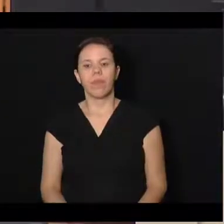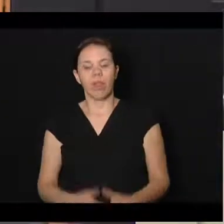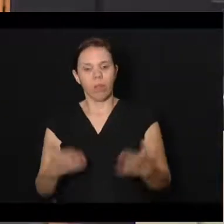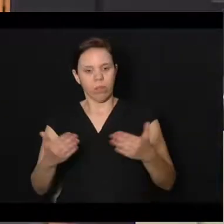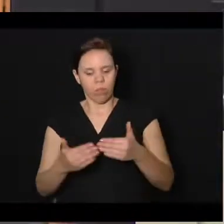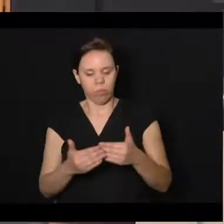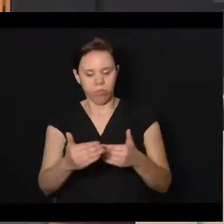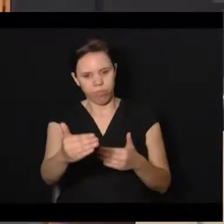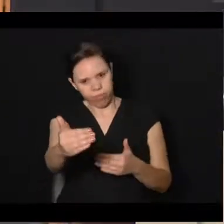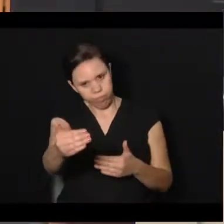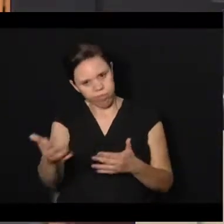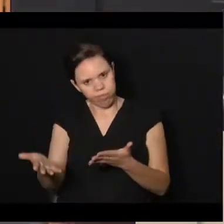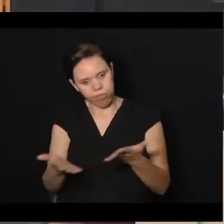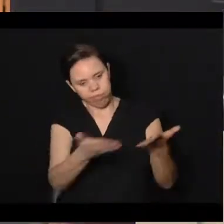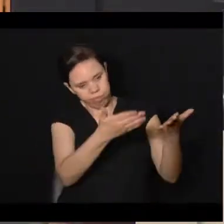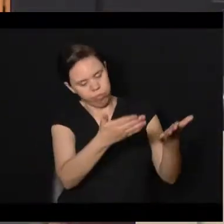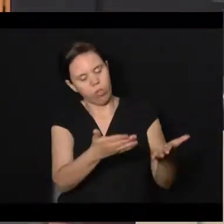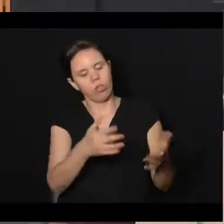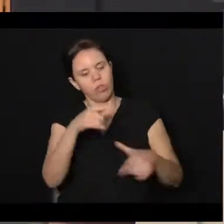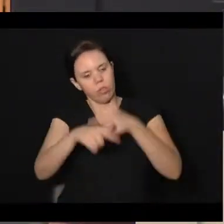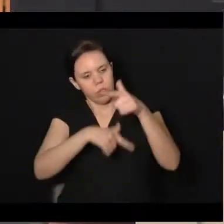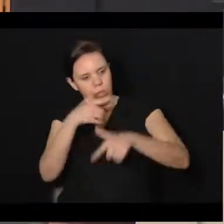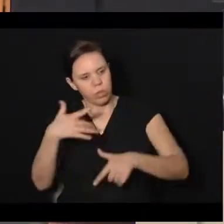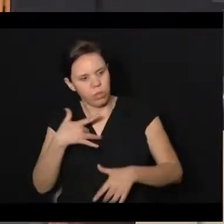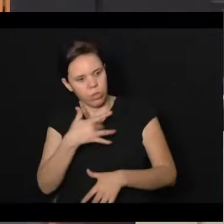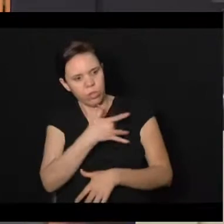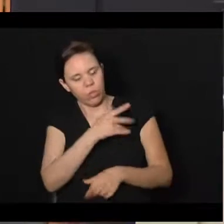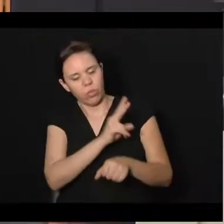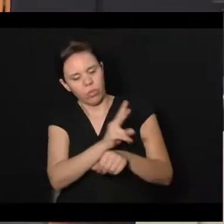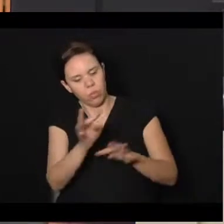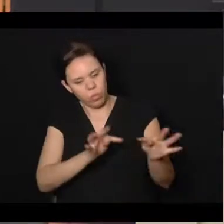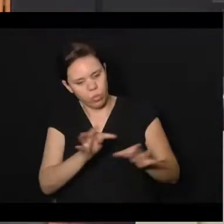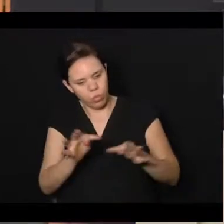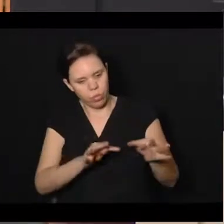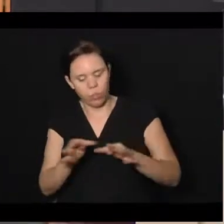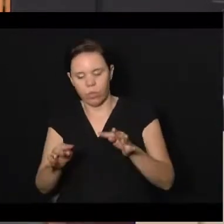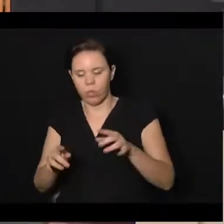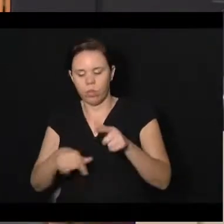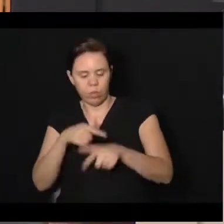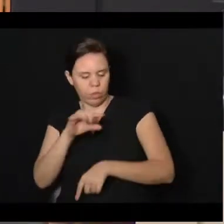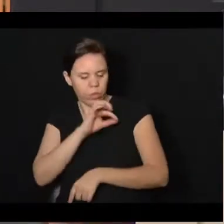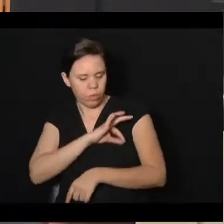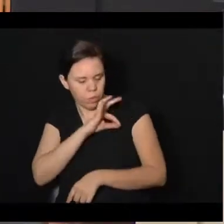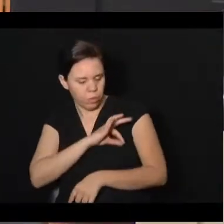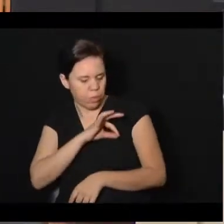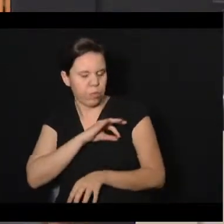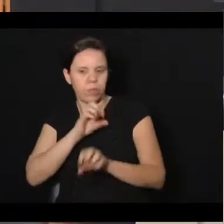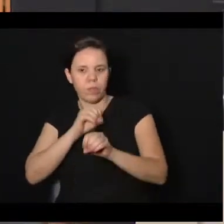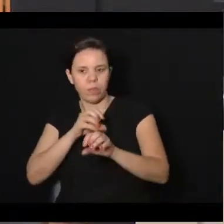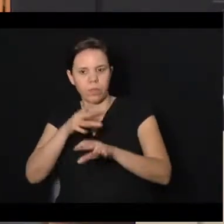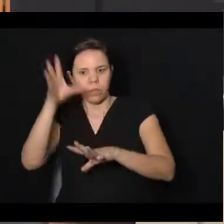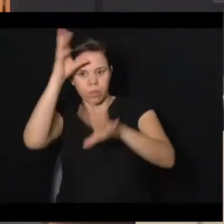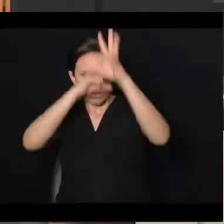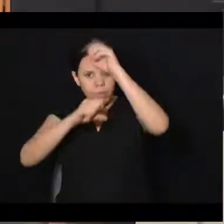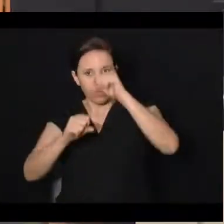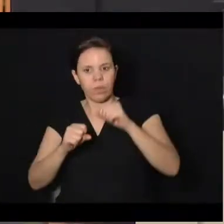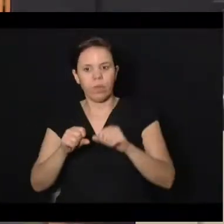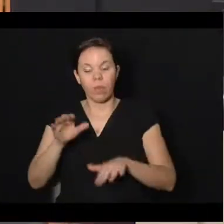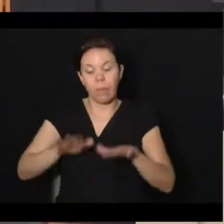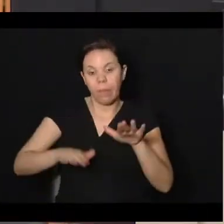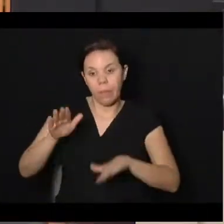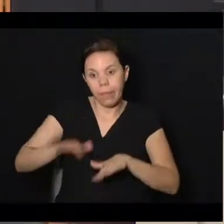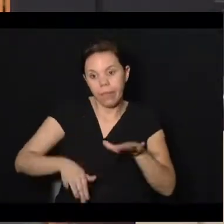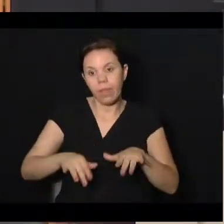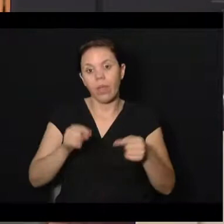encaminhado para os serviços de saúde trabalho e renda educação dependendo do desempenho da